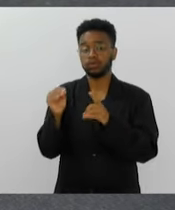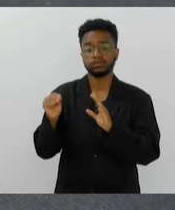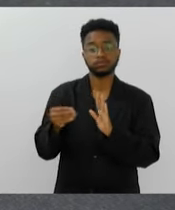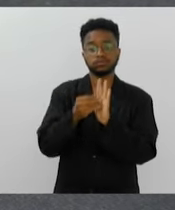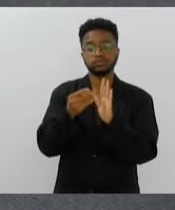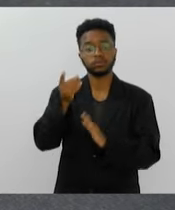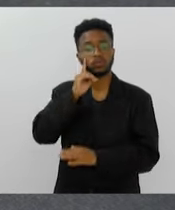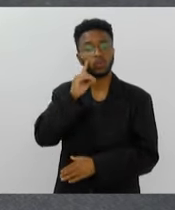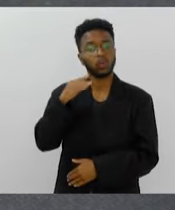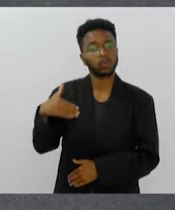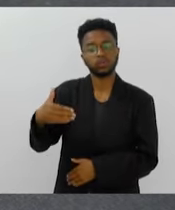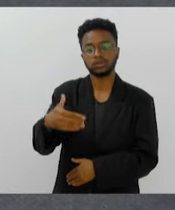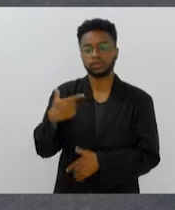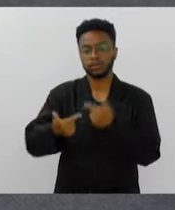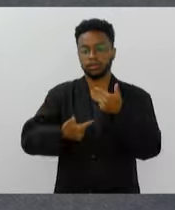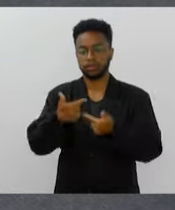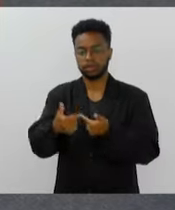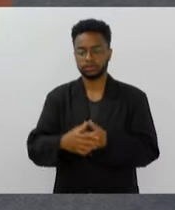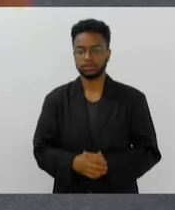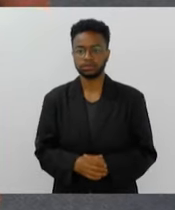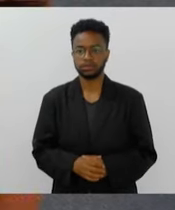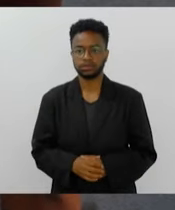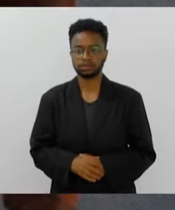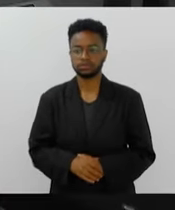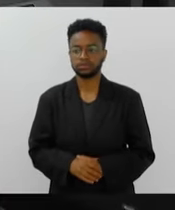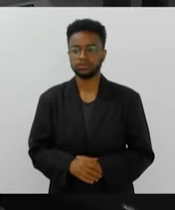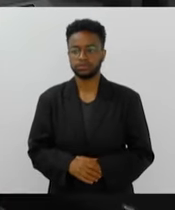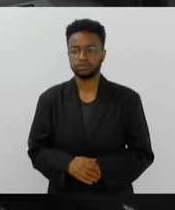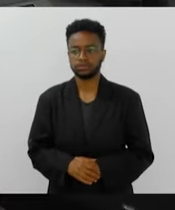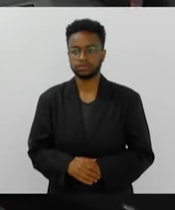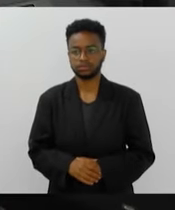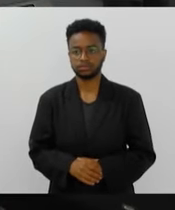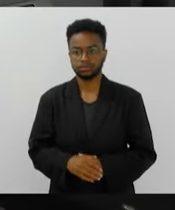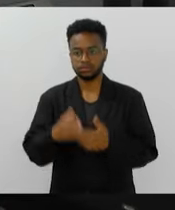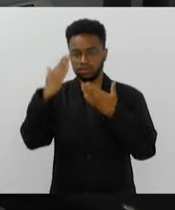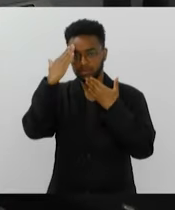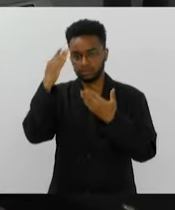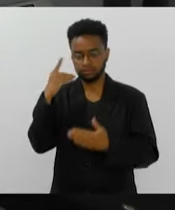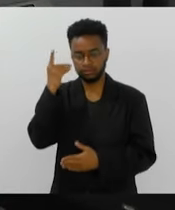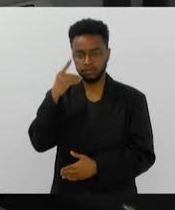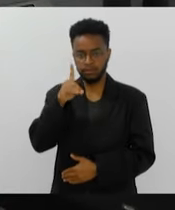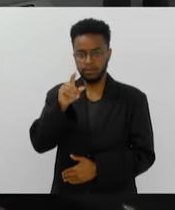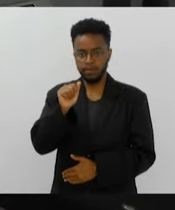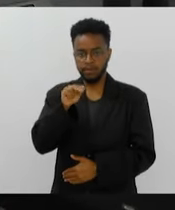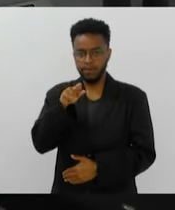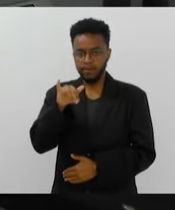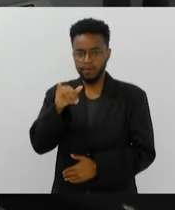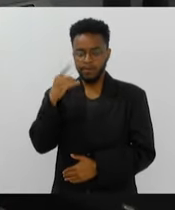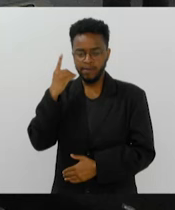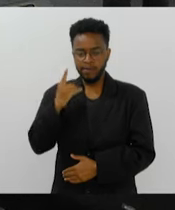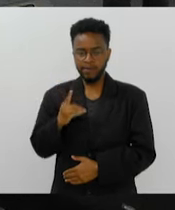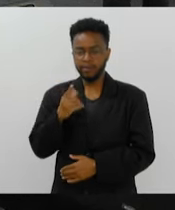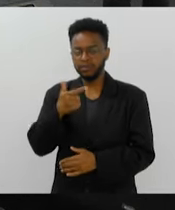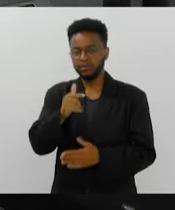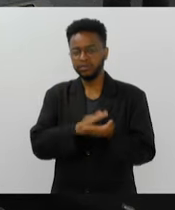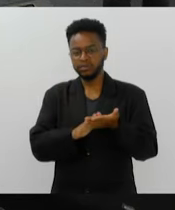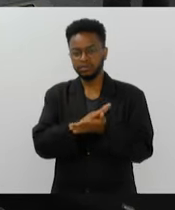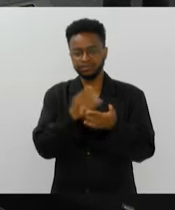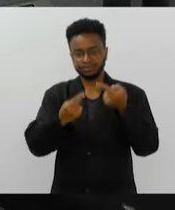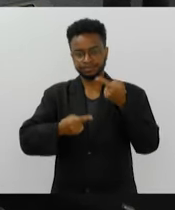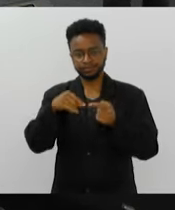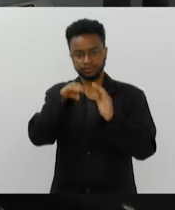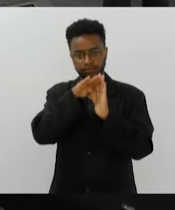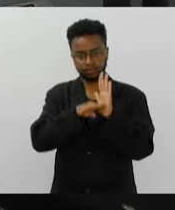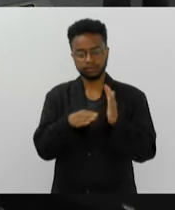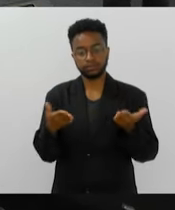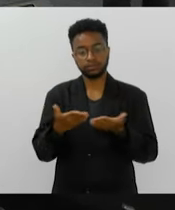seu cotidiano de trabalho Obrigada Deputado Dani eh nada mais havendo a tratar na ordem do